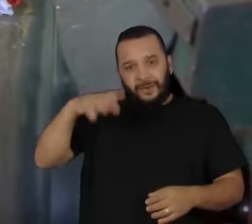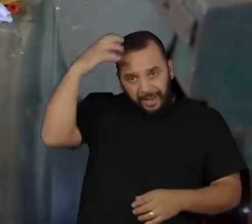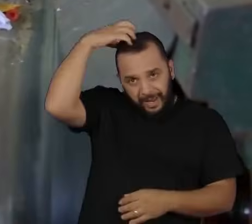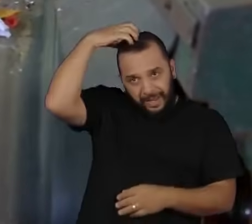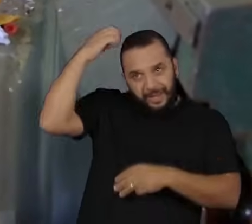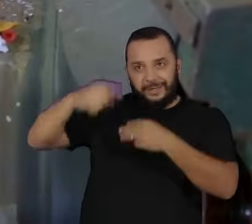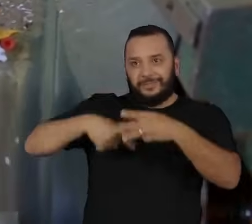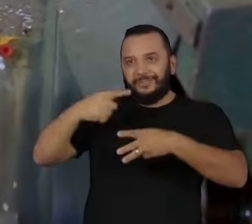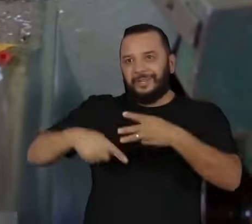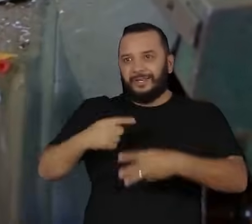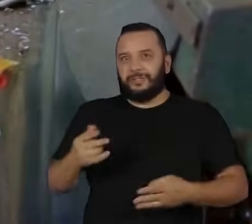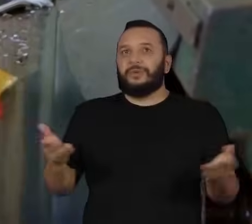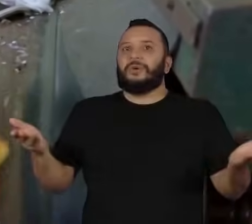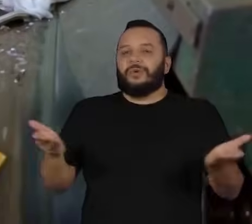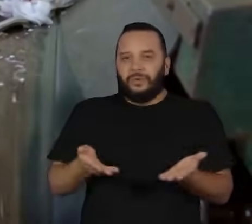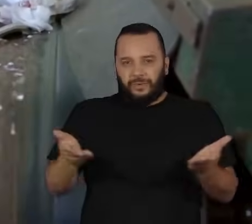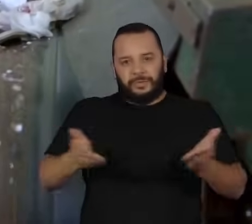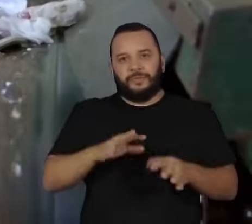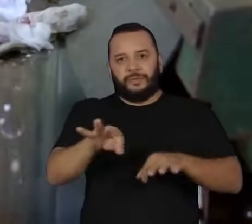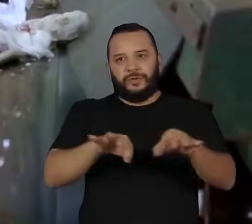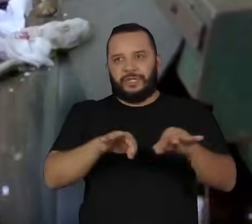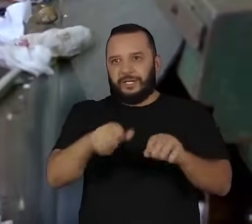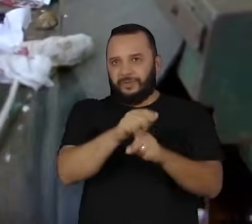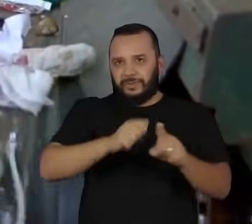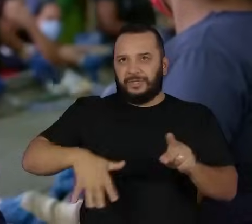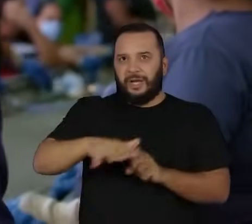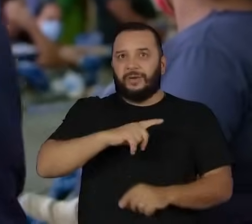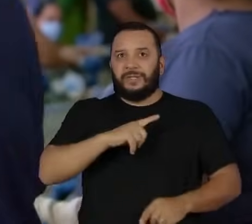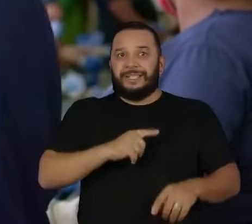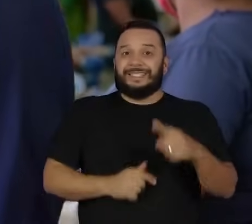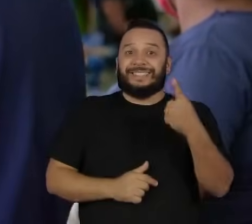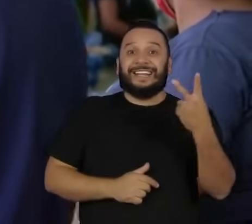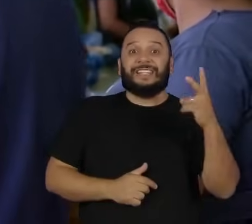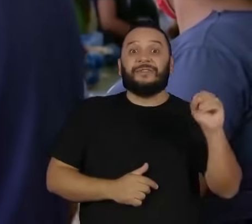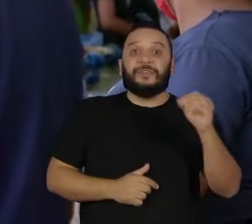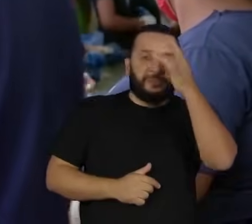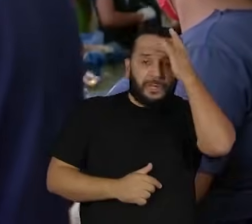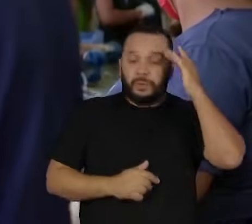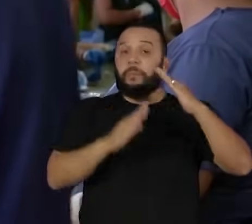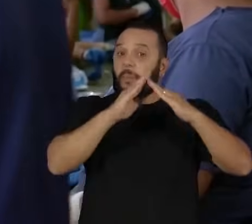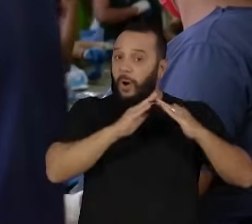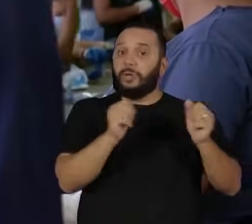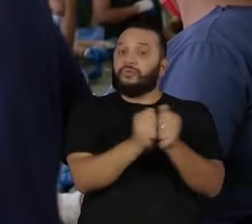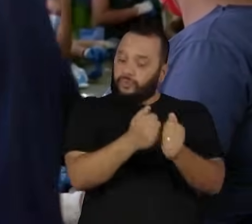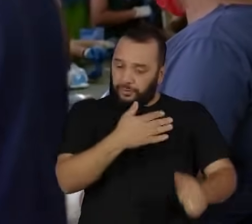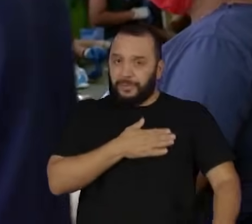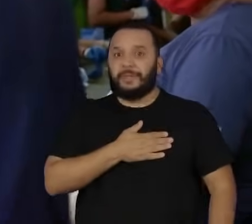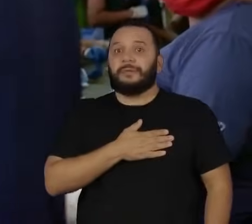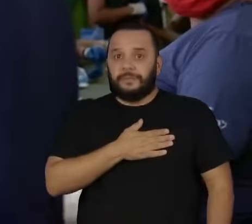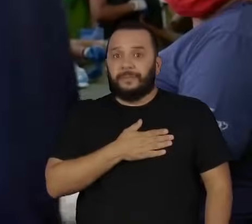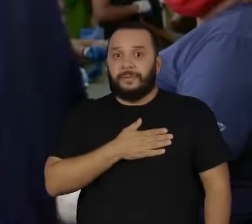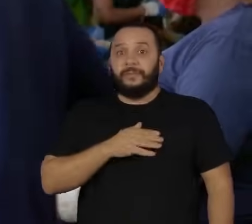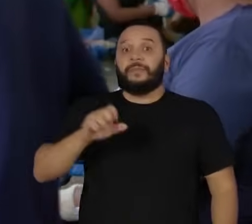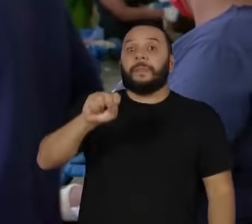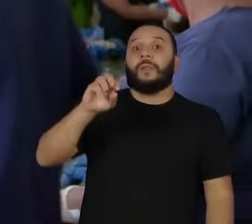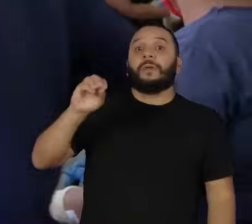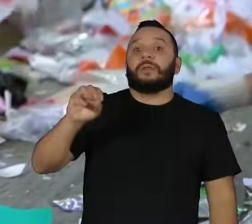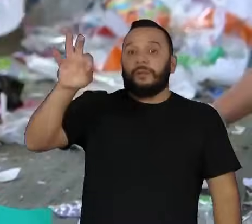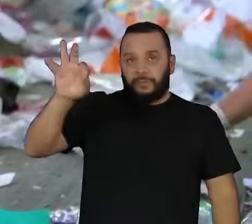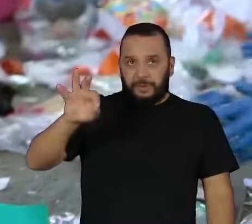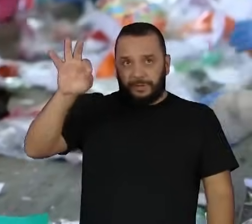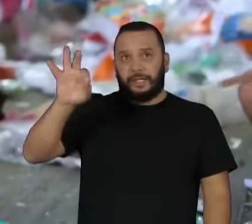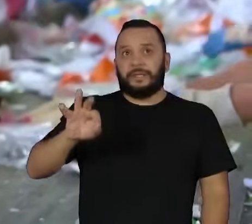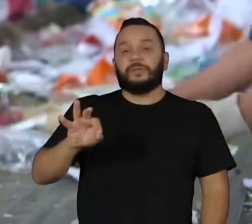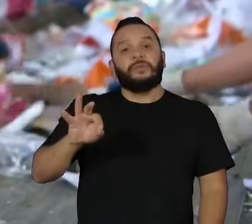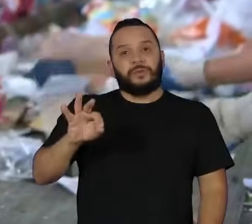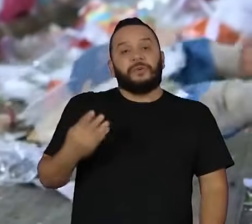Hoje eu tenho no projeto social 120 pessoas que moram comigo, sendo que 80% deles